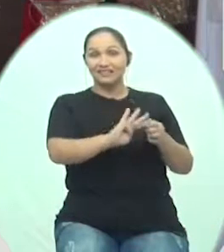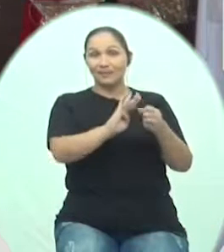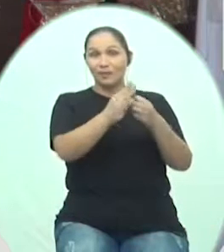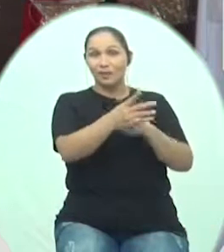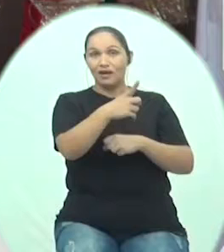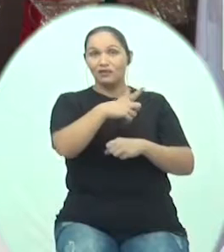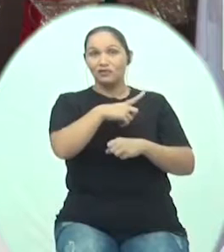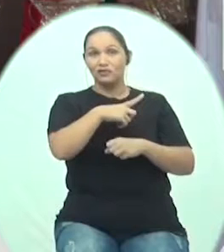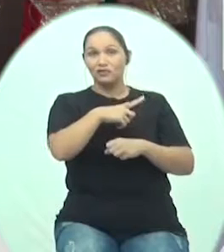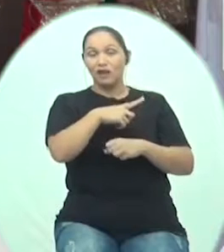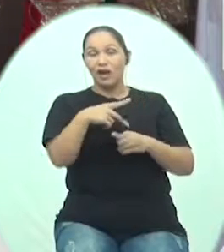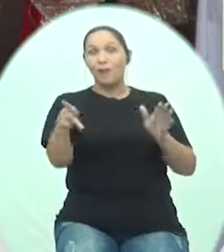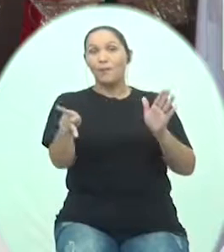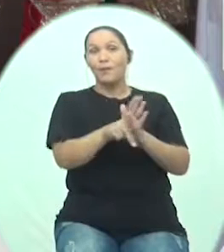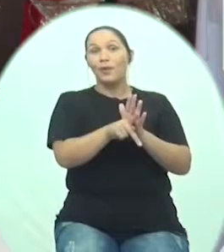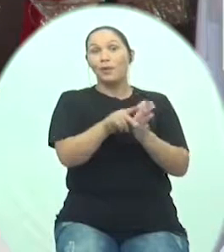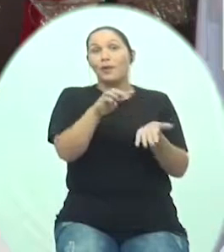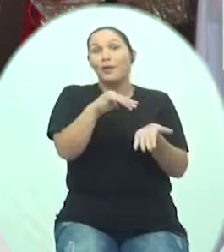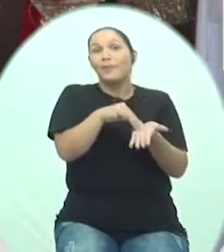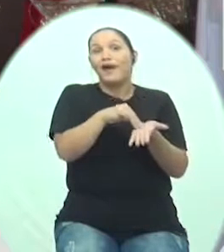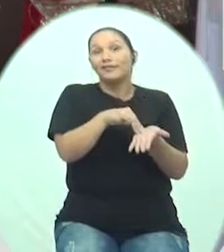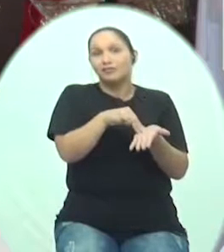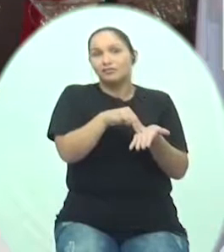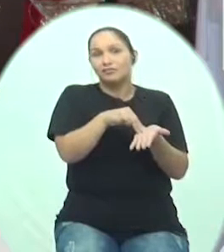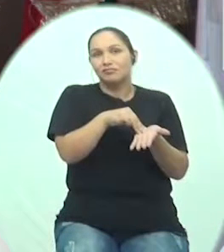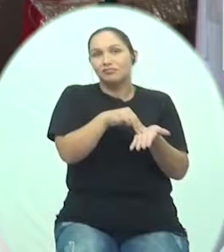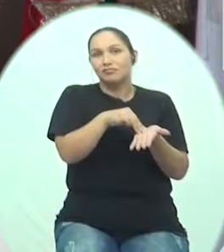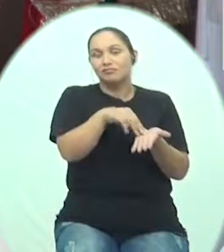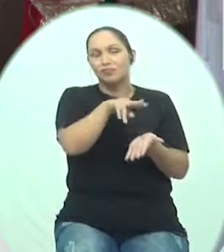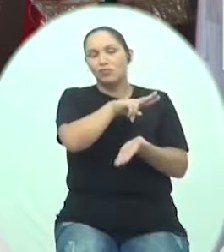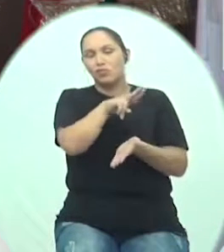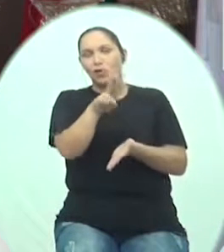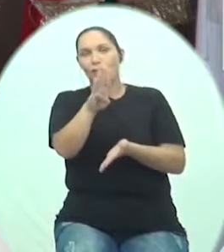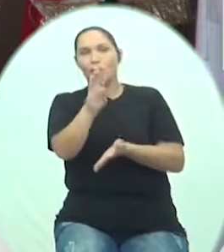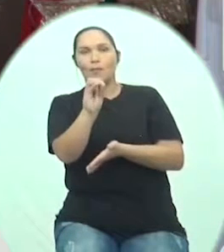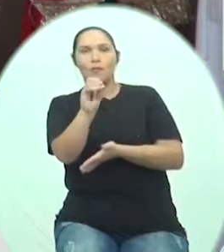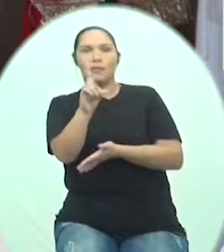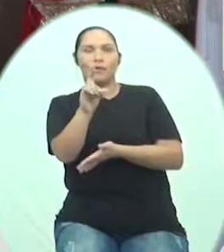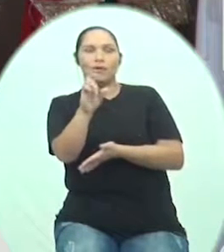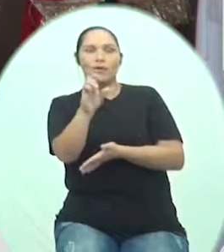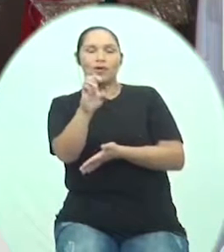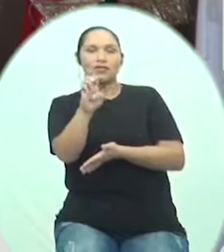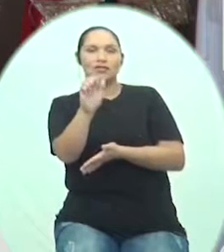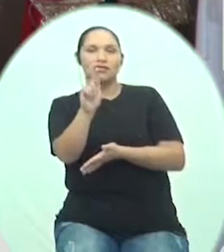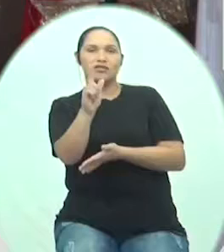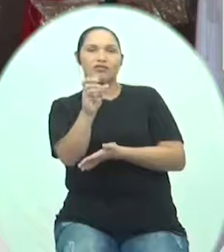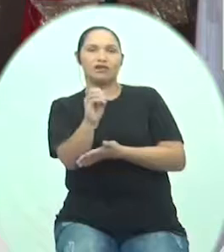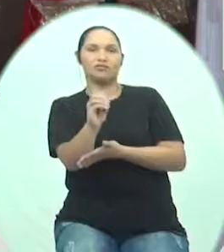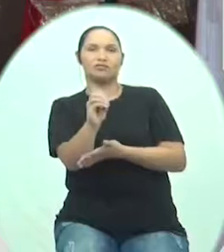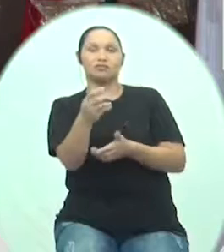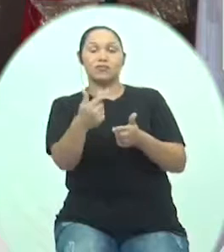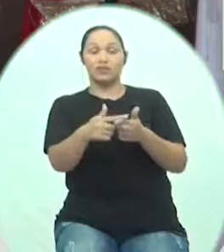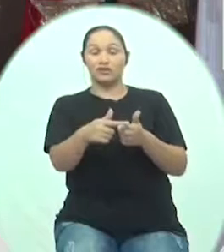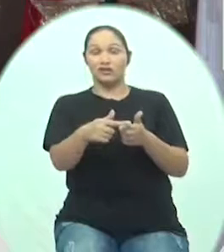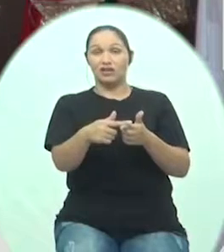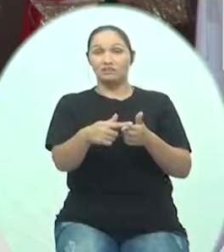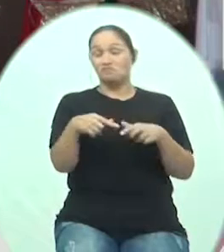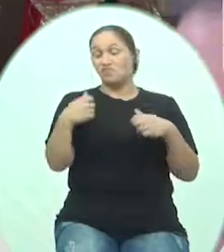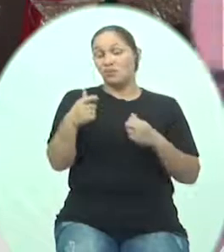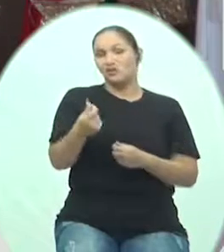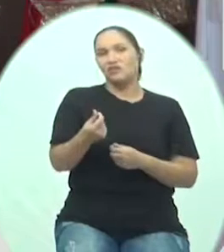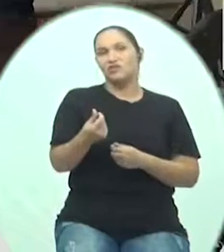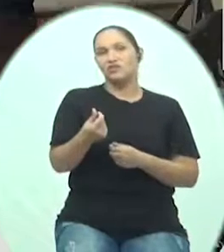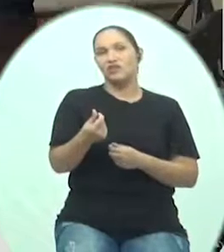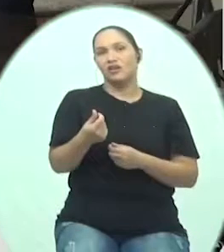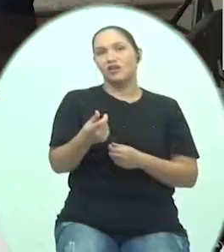bodegão quer dizer a empresa não tinha dinheiro para pagar os funcionários dava um cartão colorido e o comércio de crisciuma aceitava para